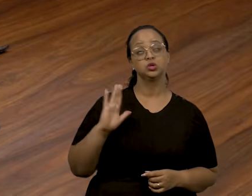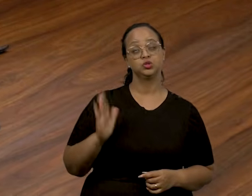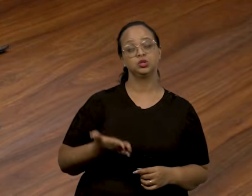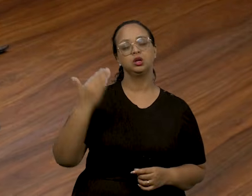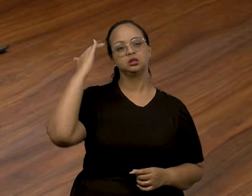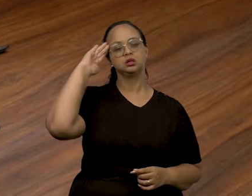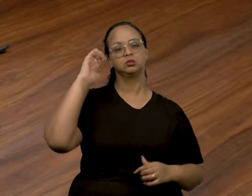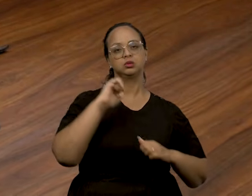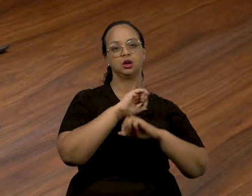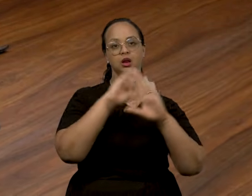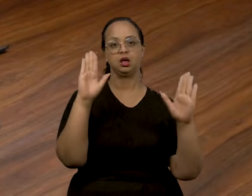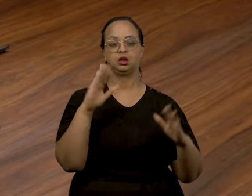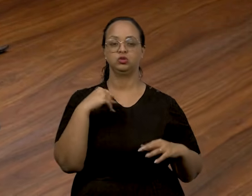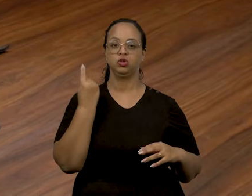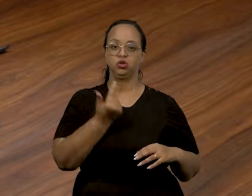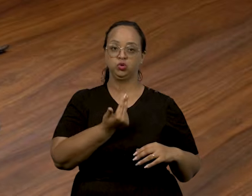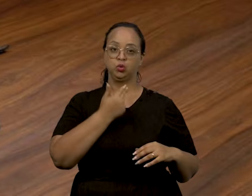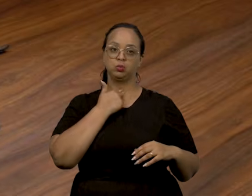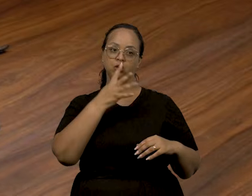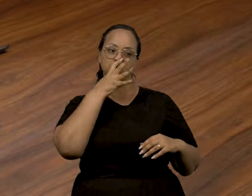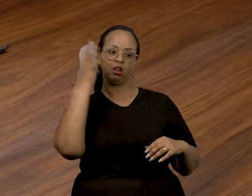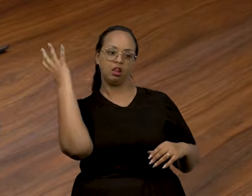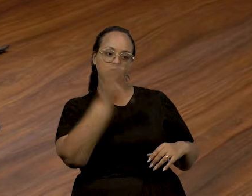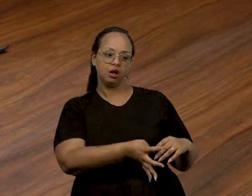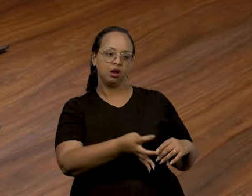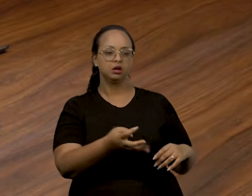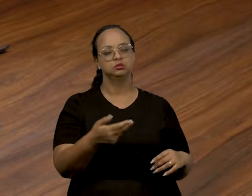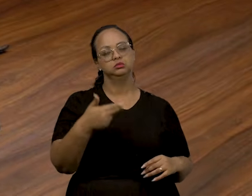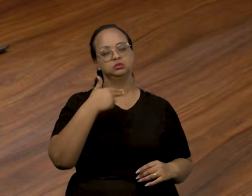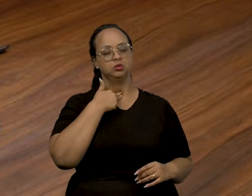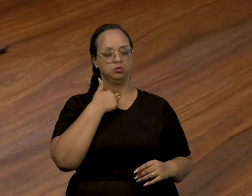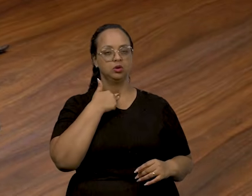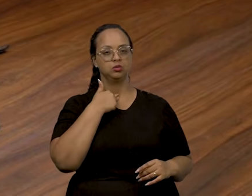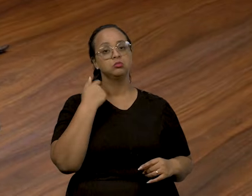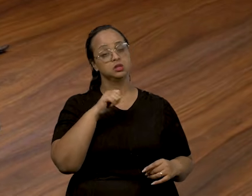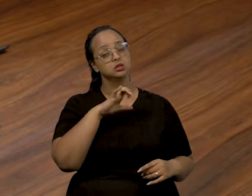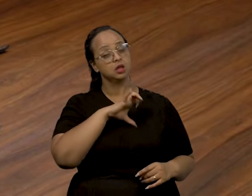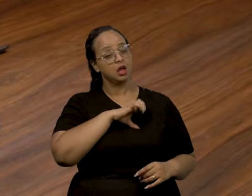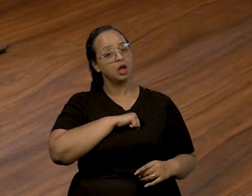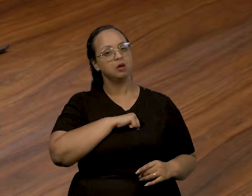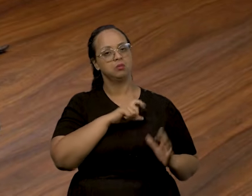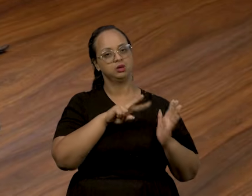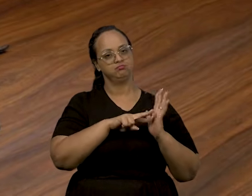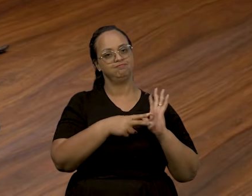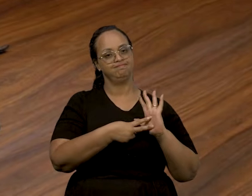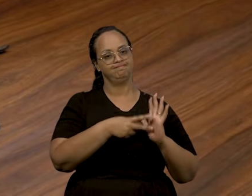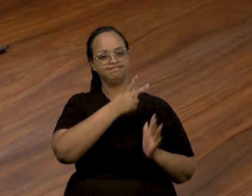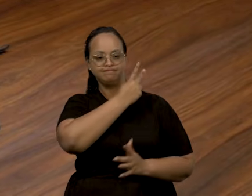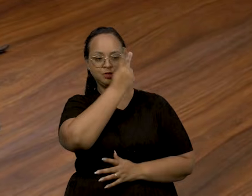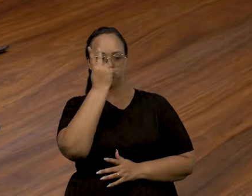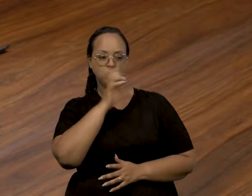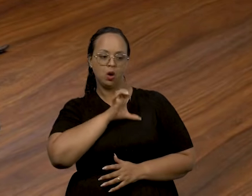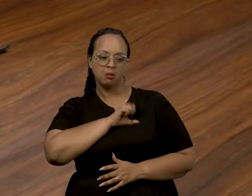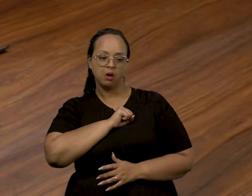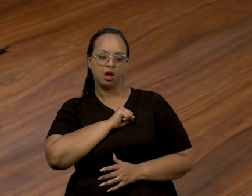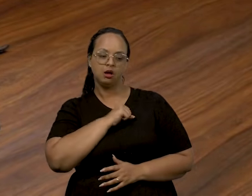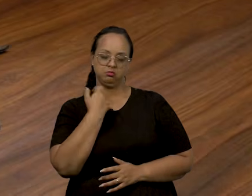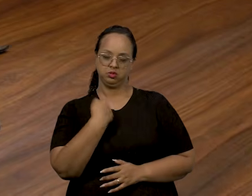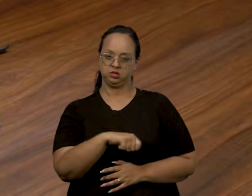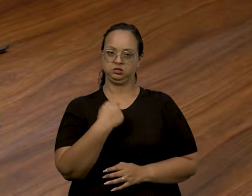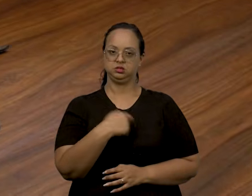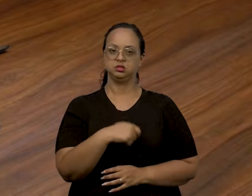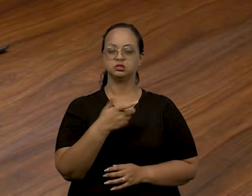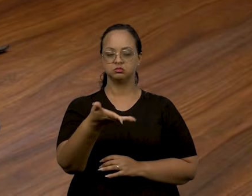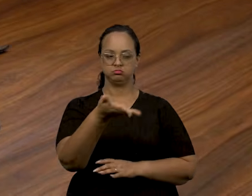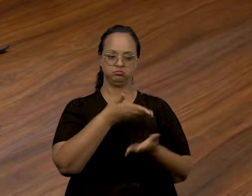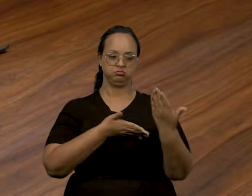as pessoas e dentro daquilo dali buscar o que Deus tem para aquela vida, né? Então, como é que a gente pode trazer um paralelo